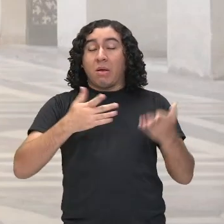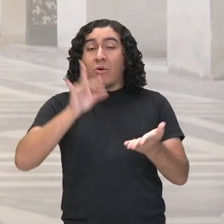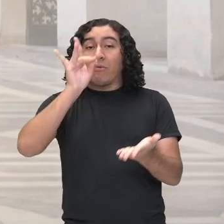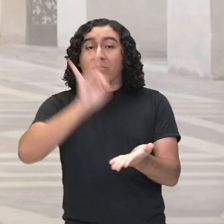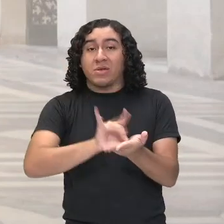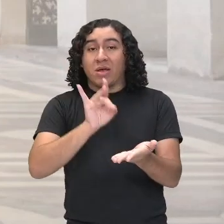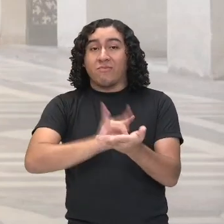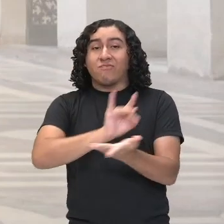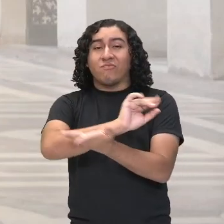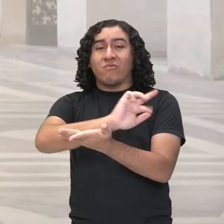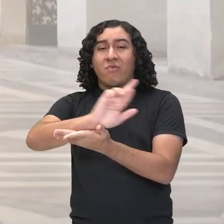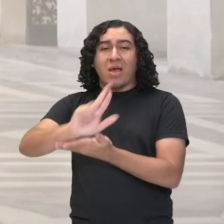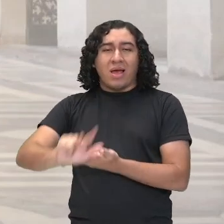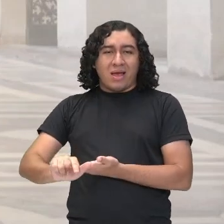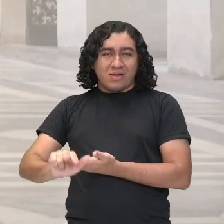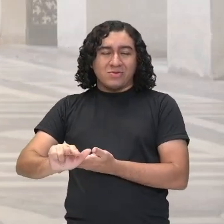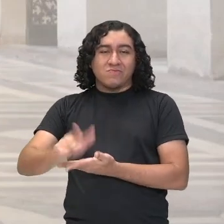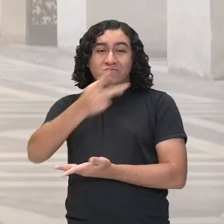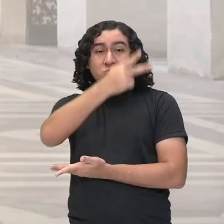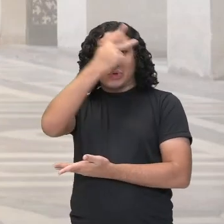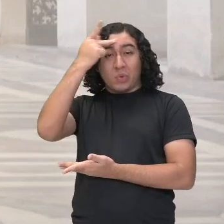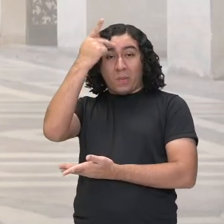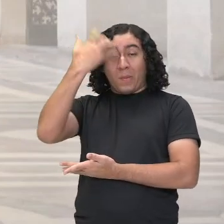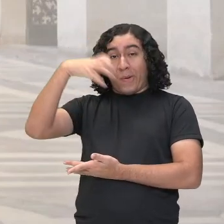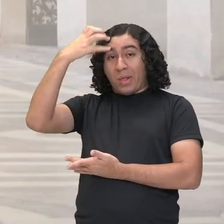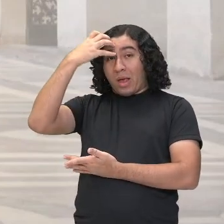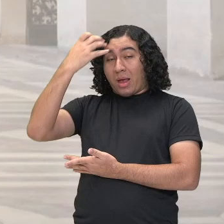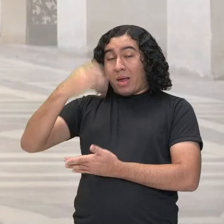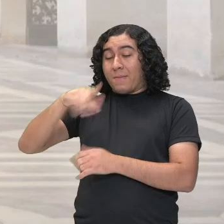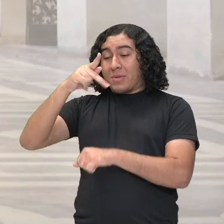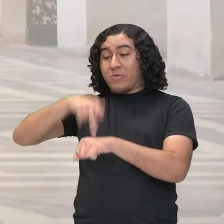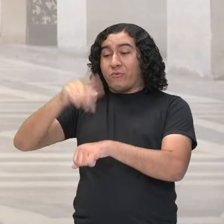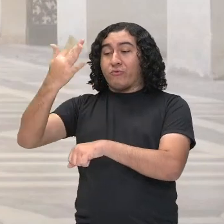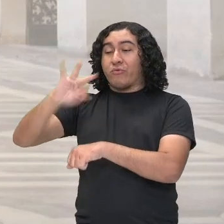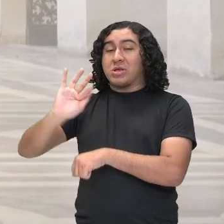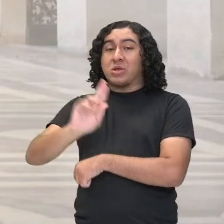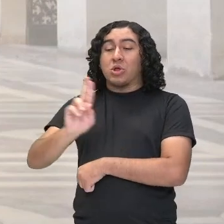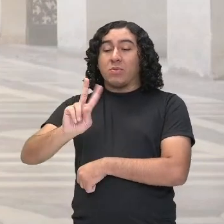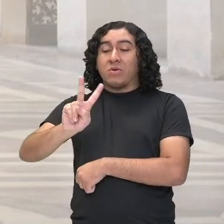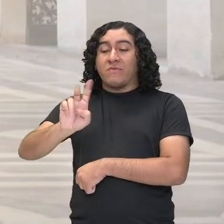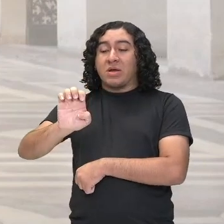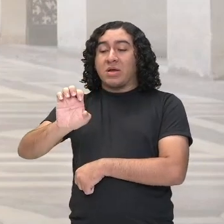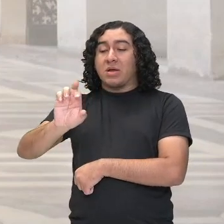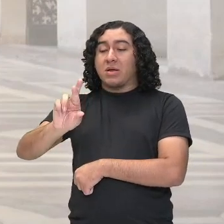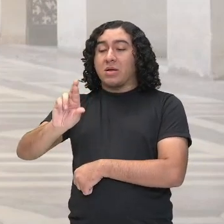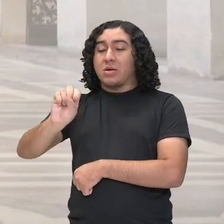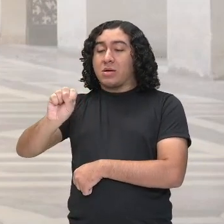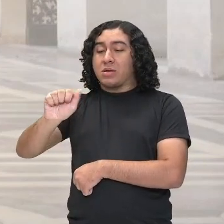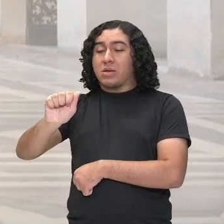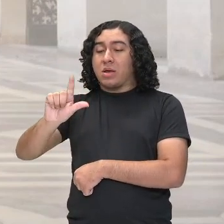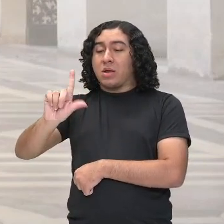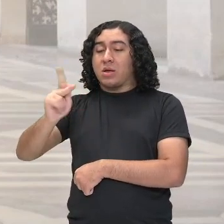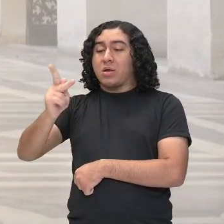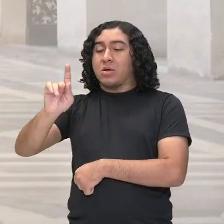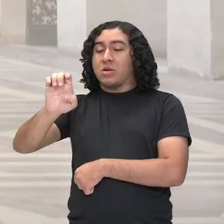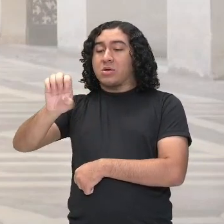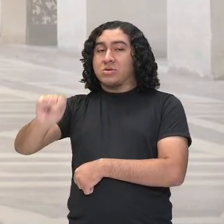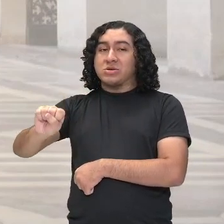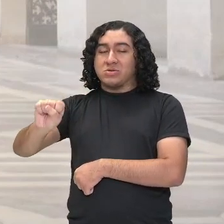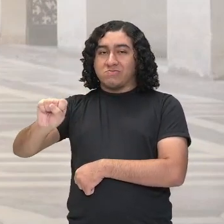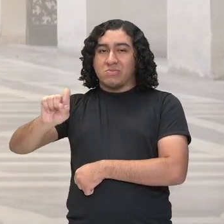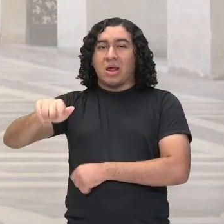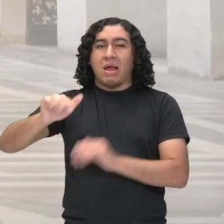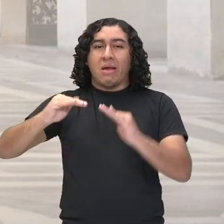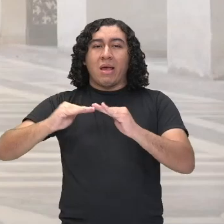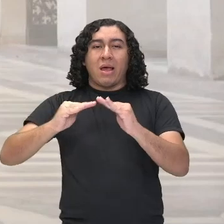de muitos monarcas franceses, né? Estamos aqui no Palácio de Versalhes, que foi ali o palácio